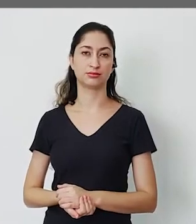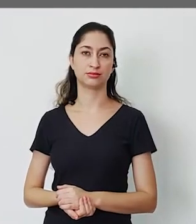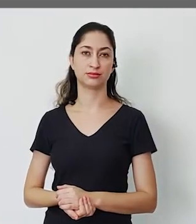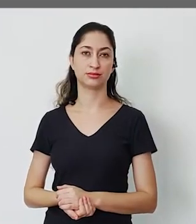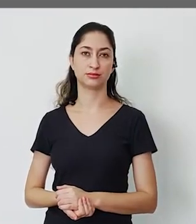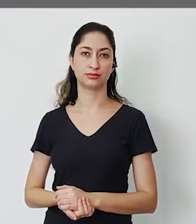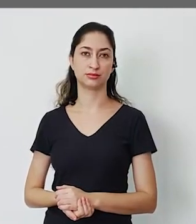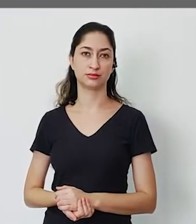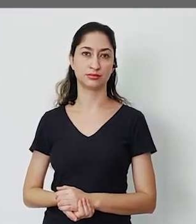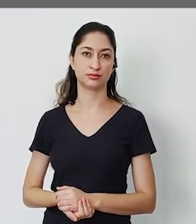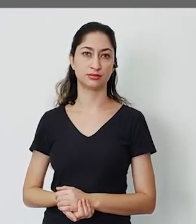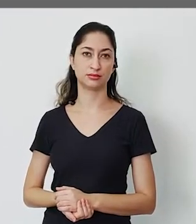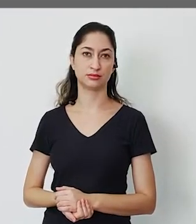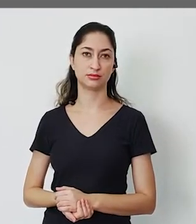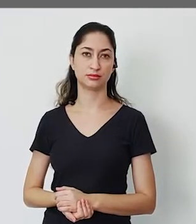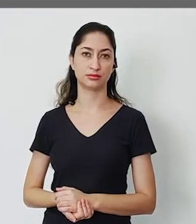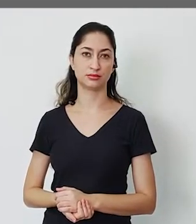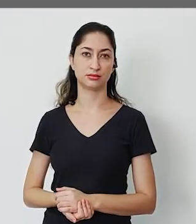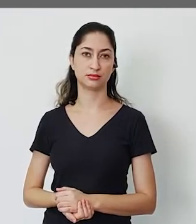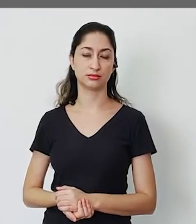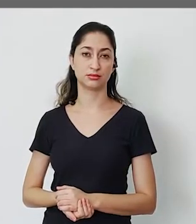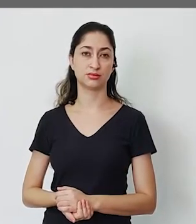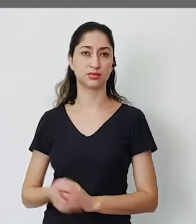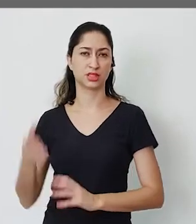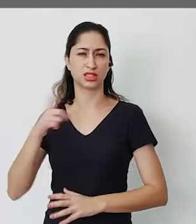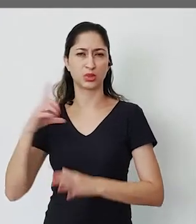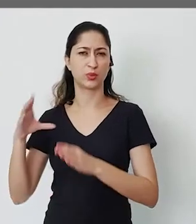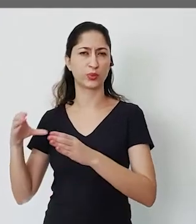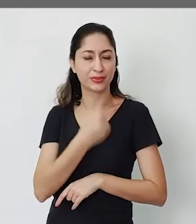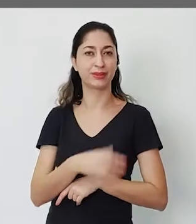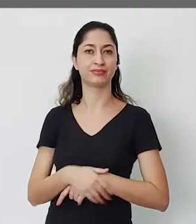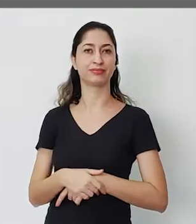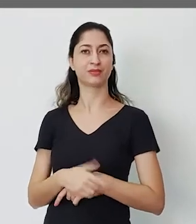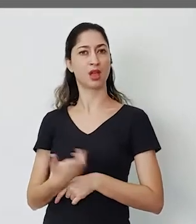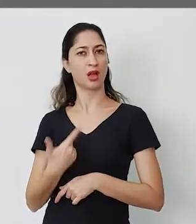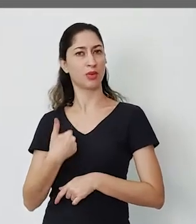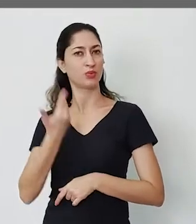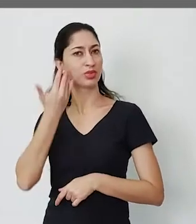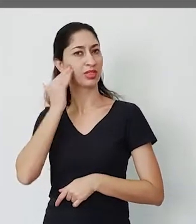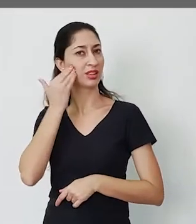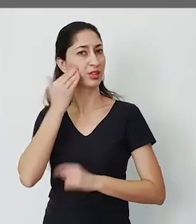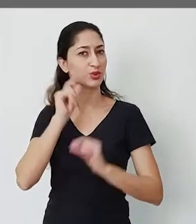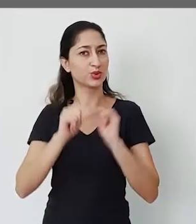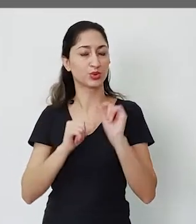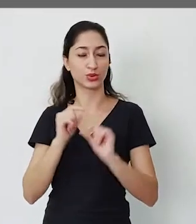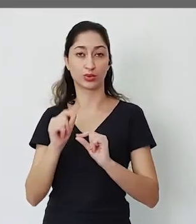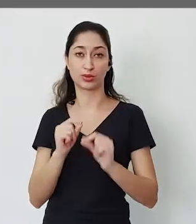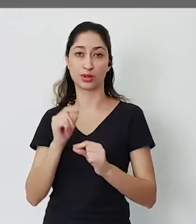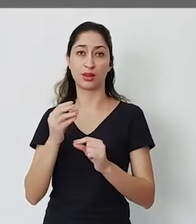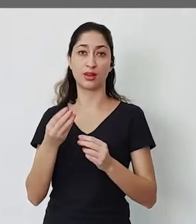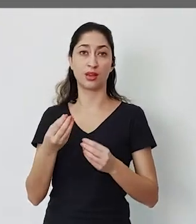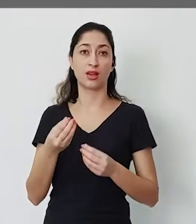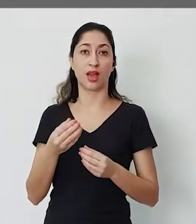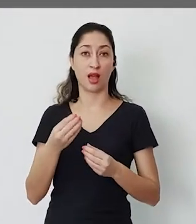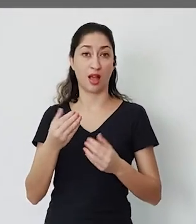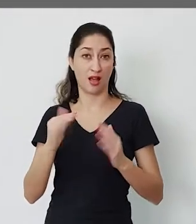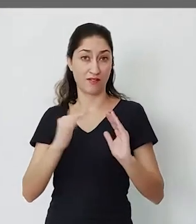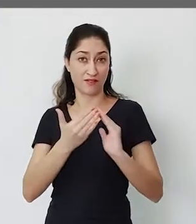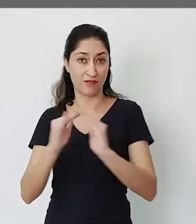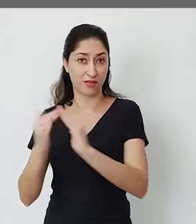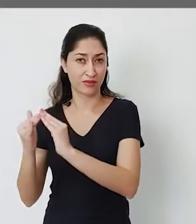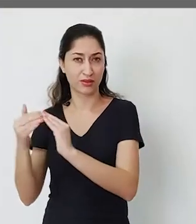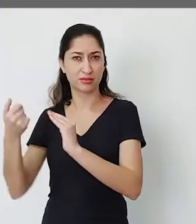também, mas tenho atuado também muito no cinema negro periférico. Tive a oportunidade, como o Robert também, de ter participado do filme No Coração